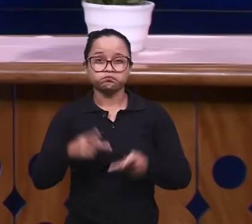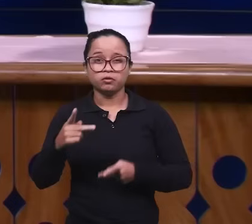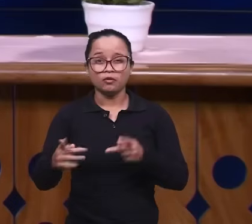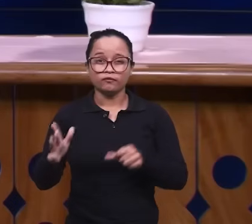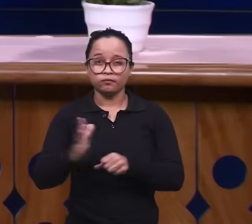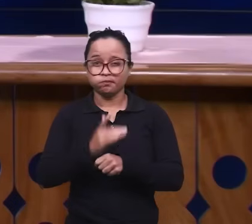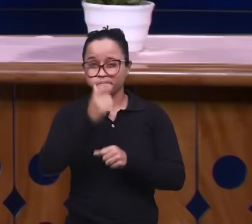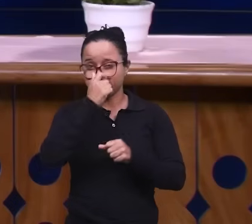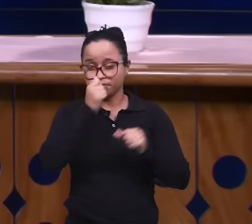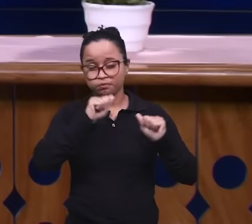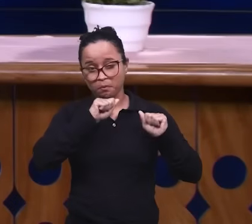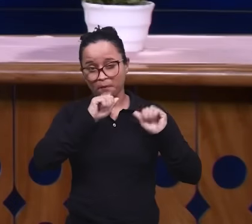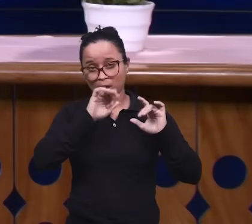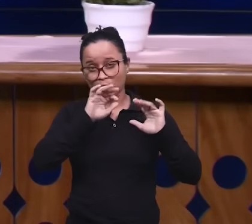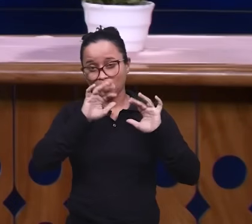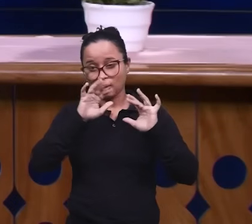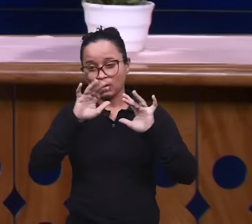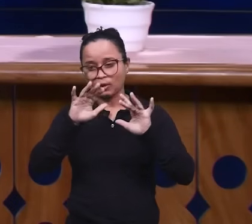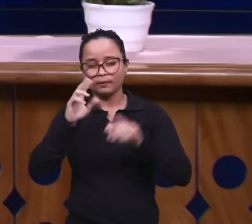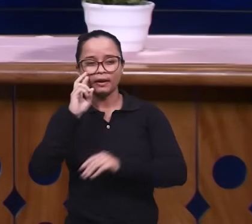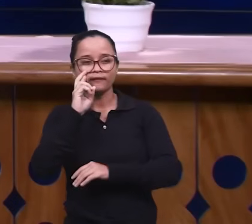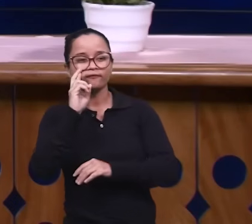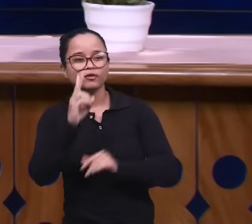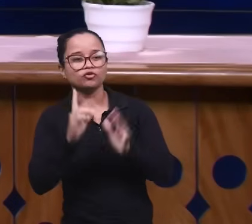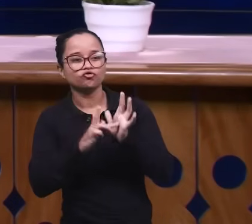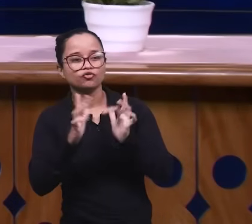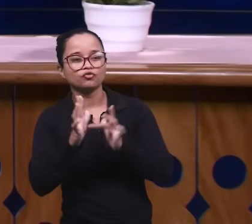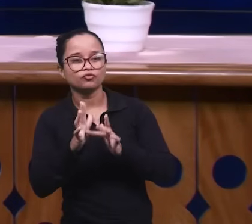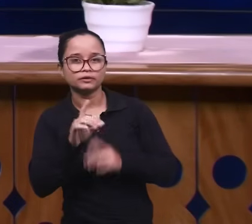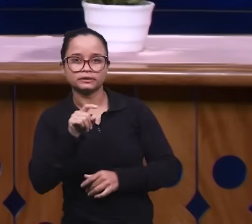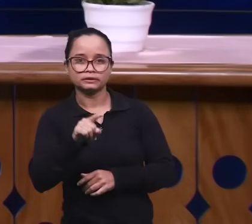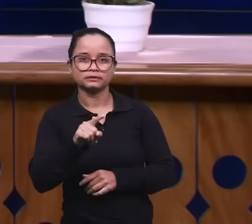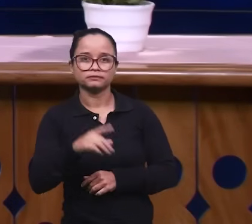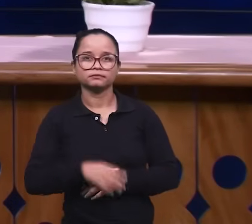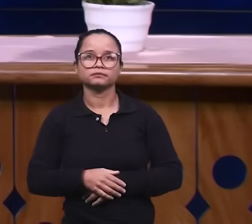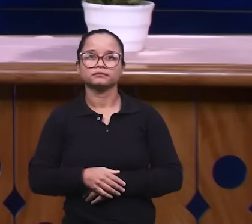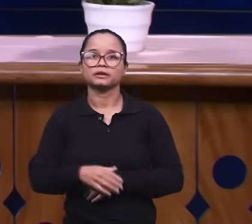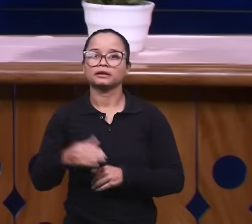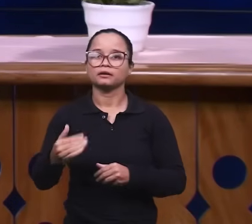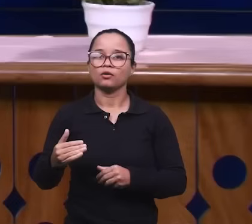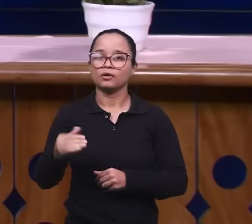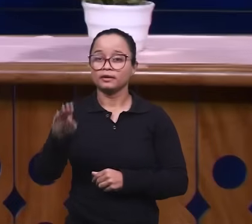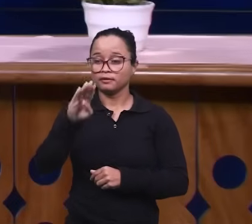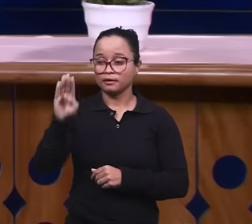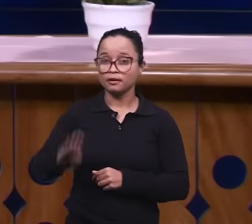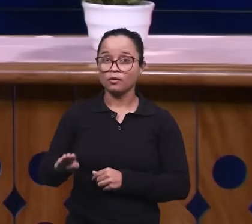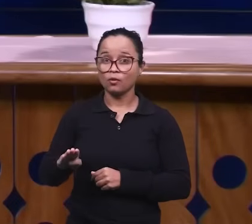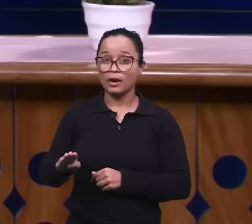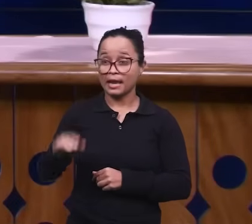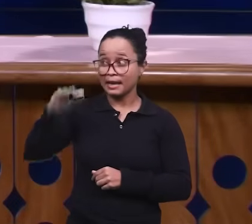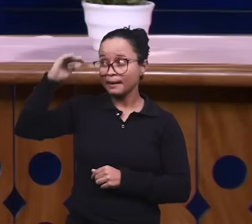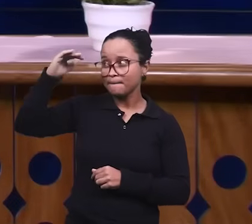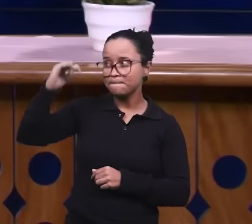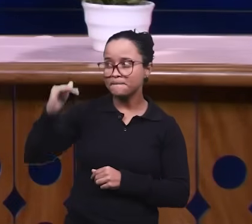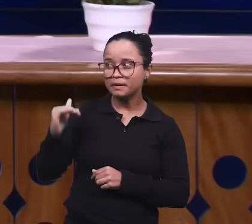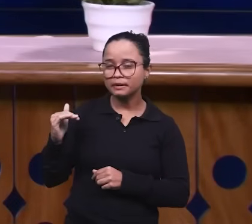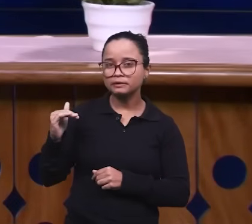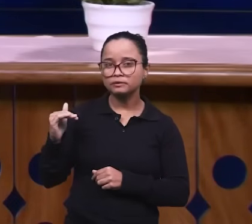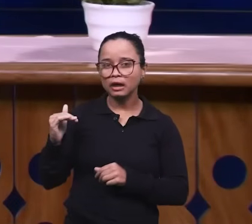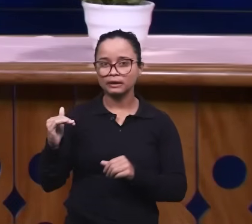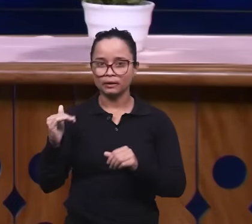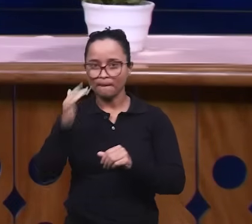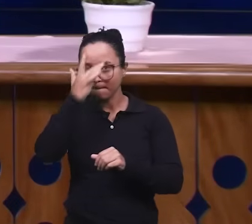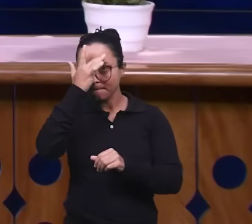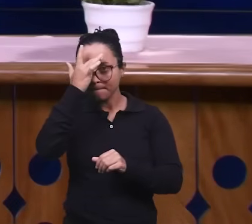para ver Jesus que passava. E Zaqueu era um homem de baixa estatura, e a multidão na